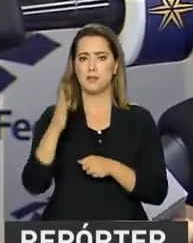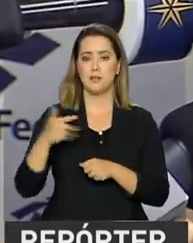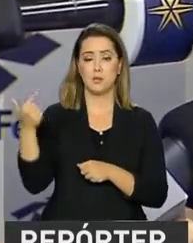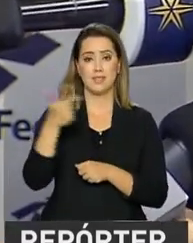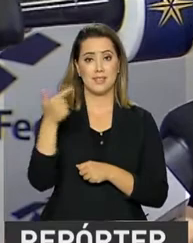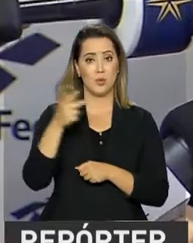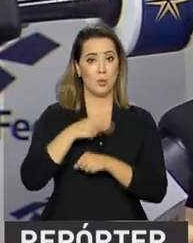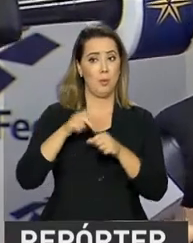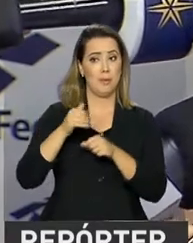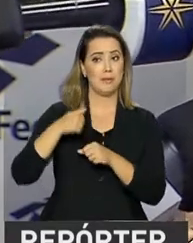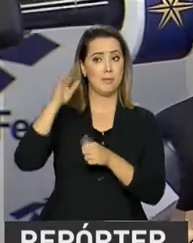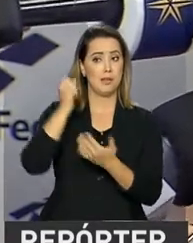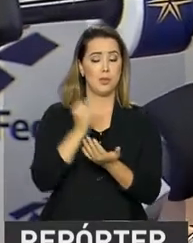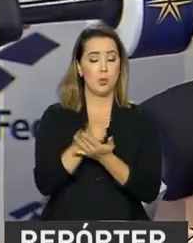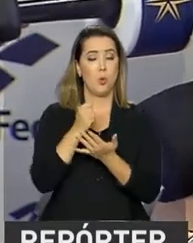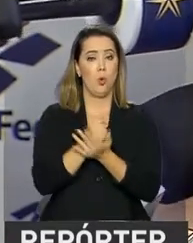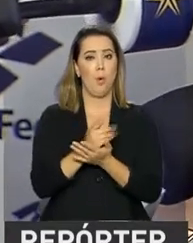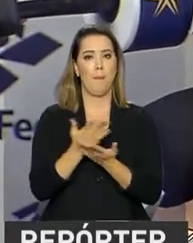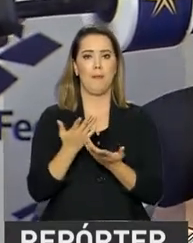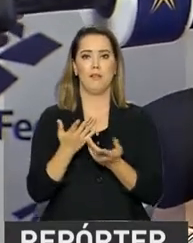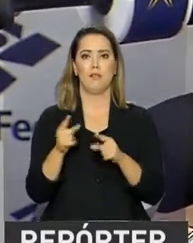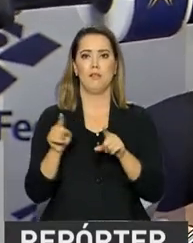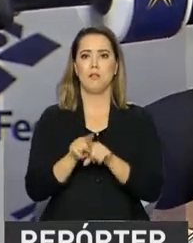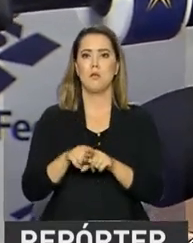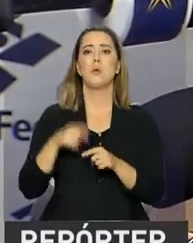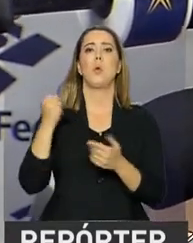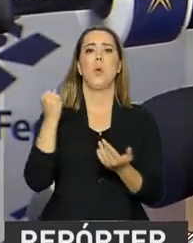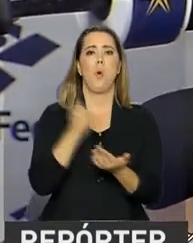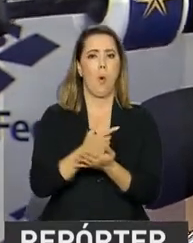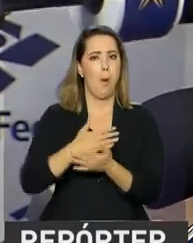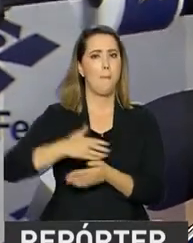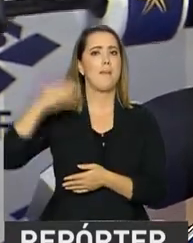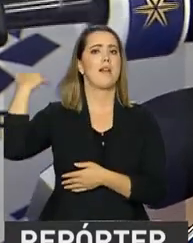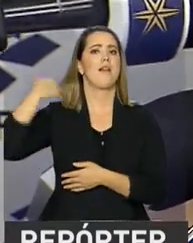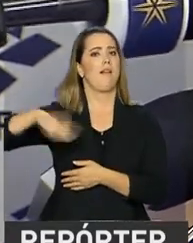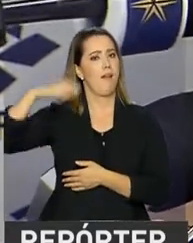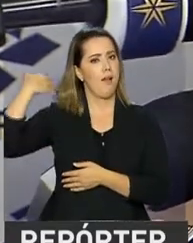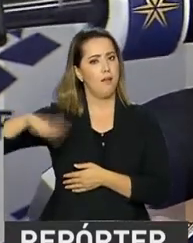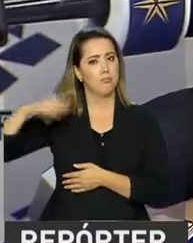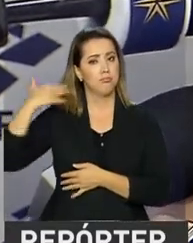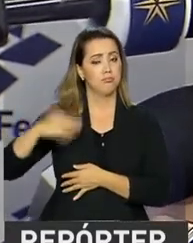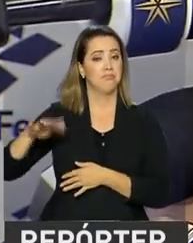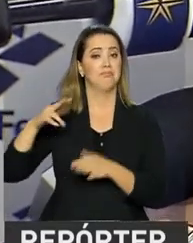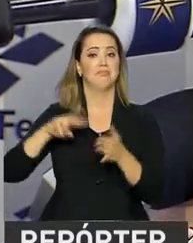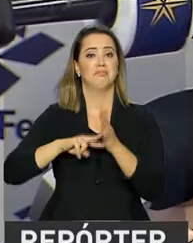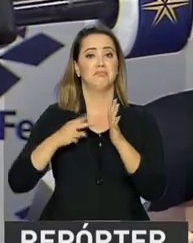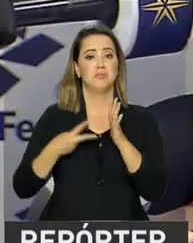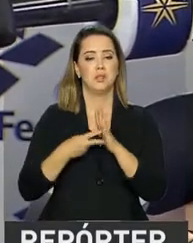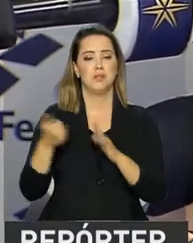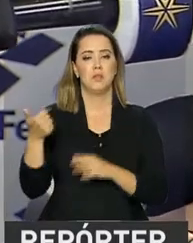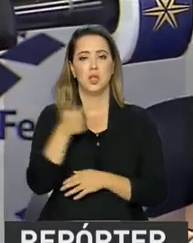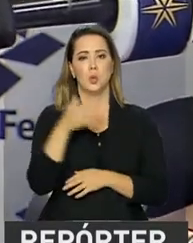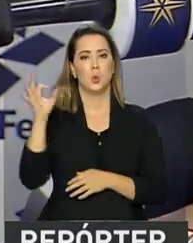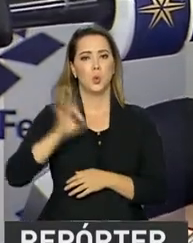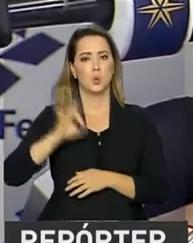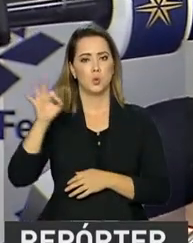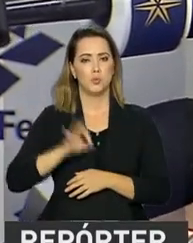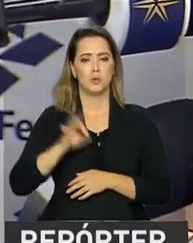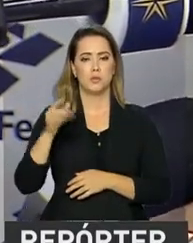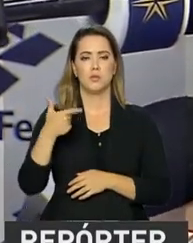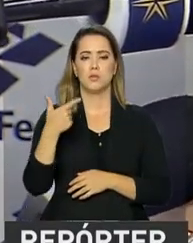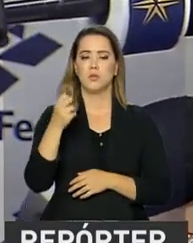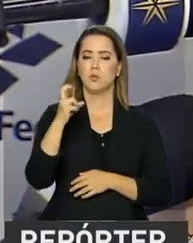miami são os brasileiros que compram imóveis mais caras eles respondem por 12% de todas as aquisições de imóveis em